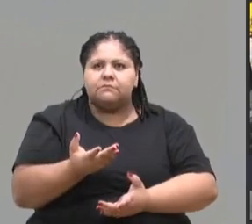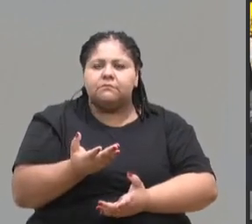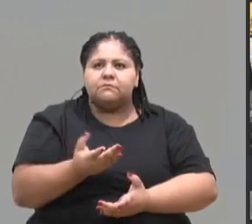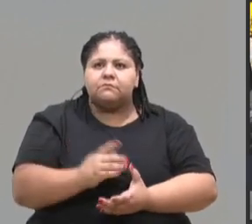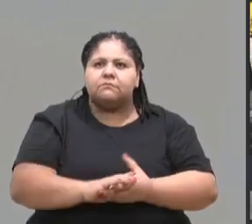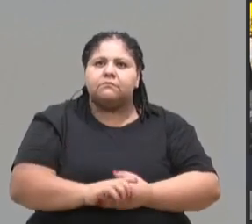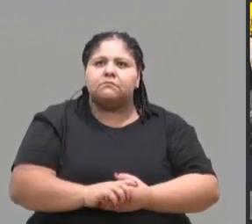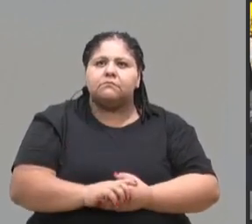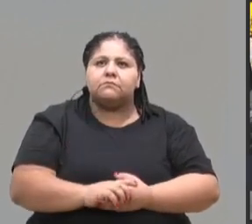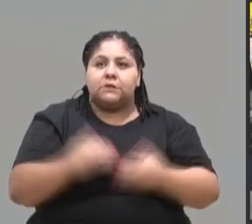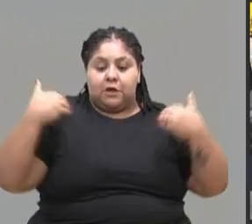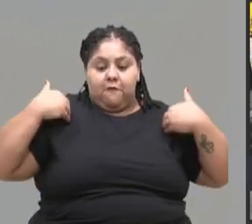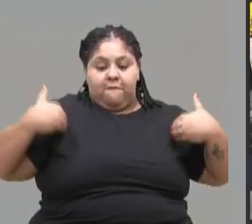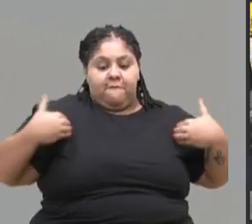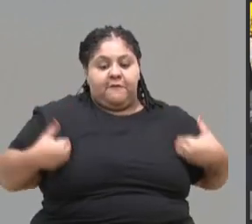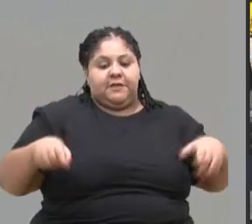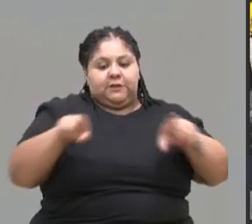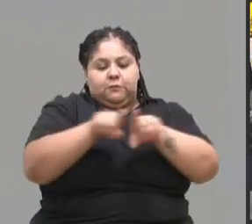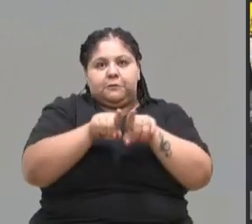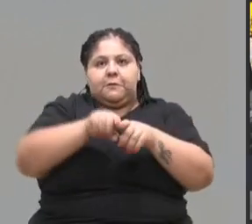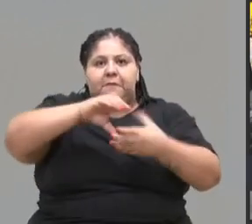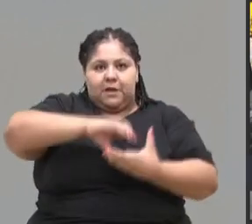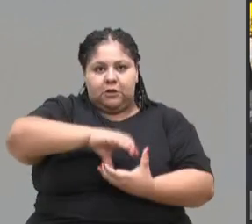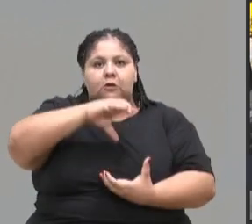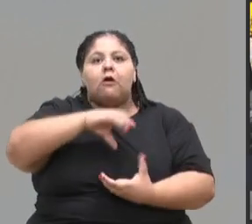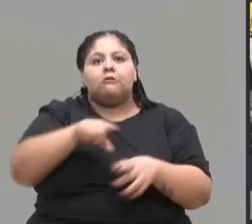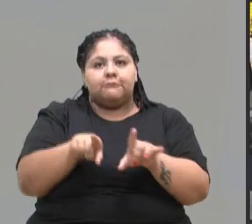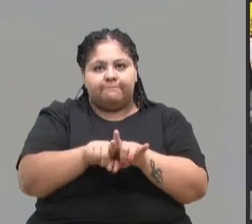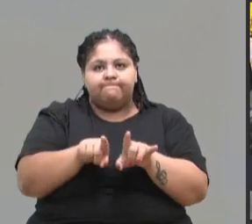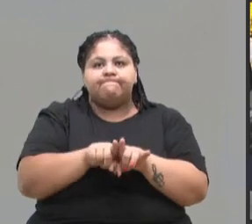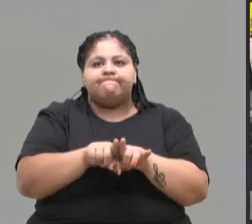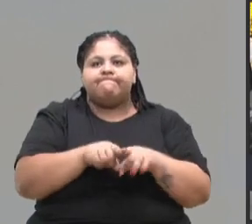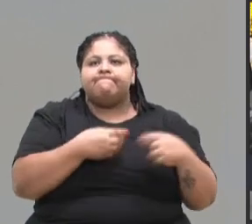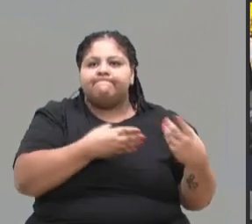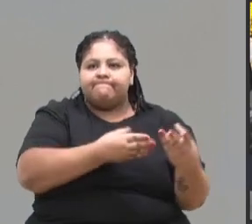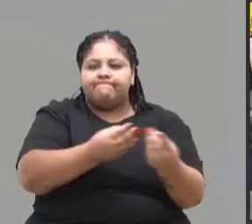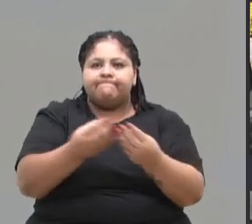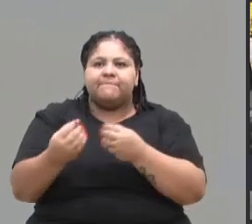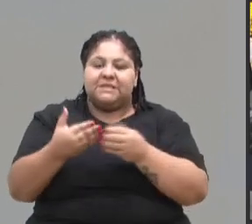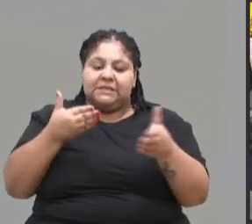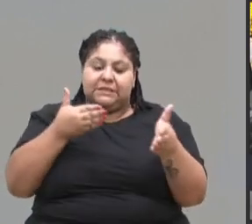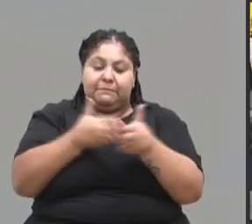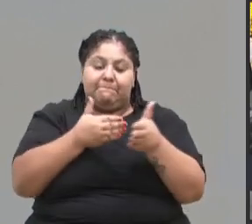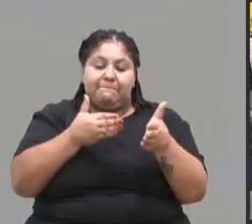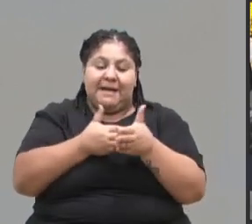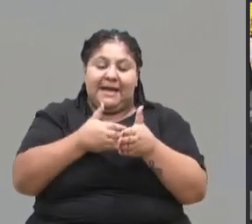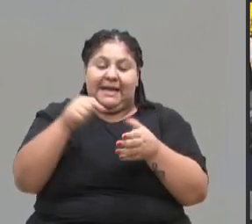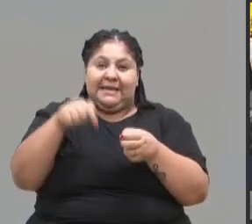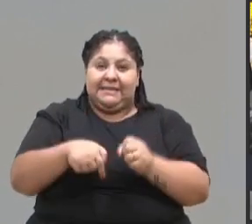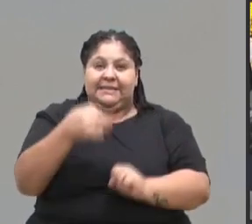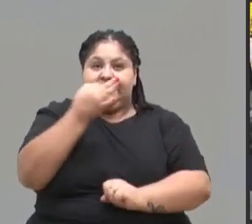deficientes físicos, os idosos, enfim, muitas barreiras em nossa cidade.